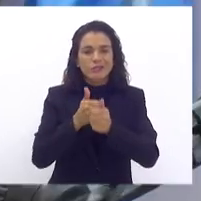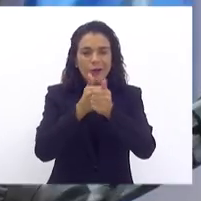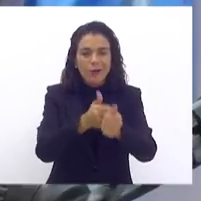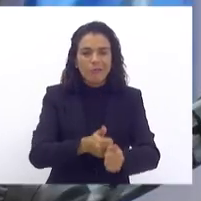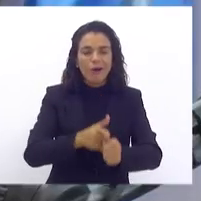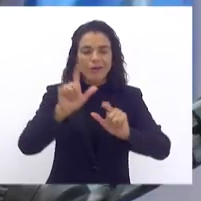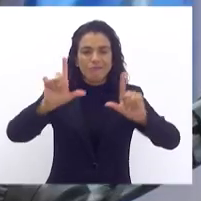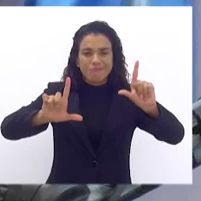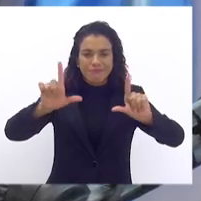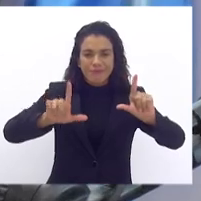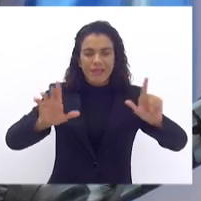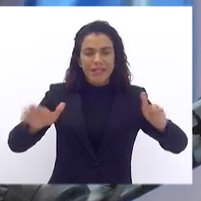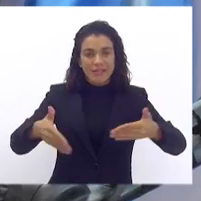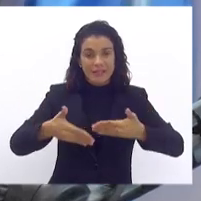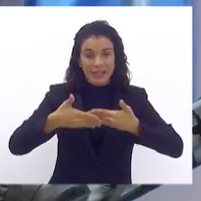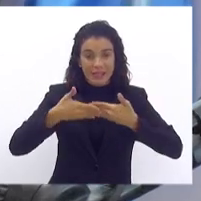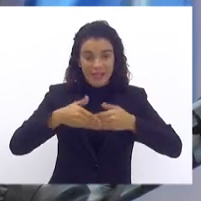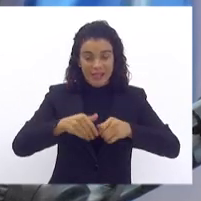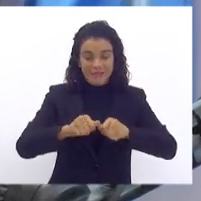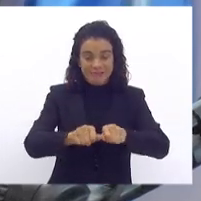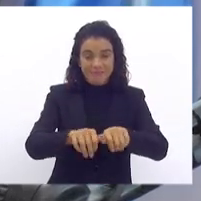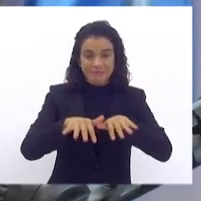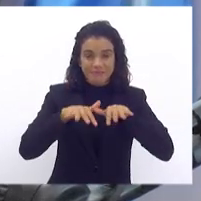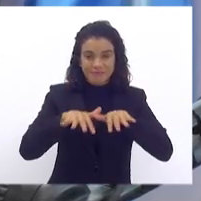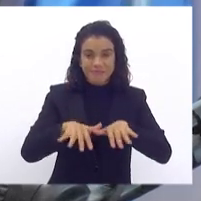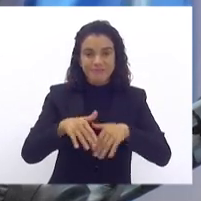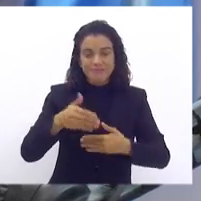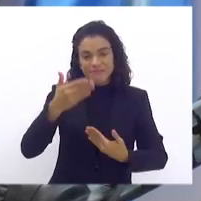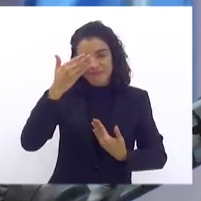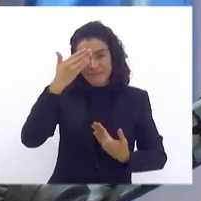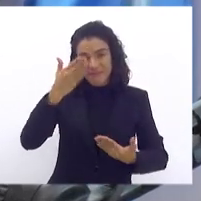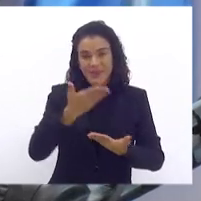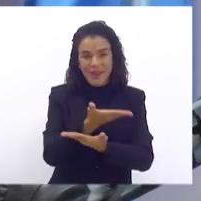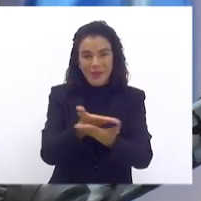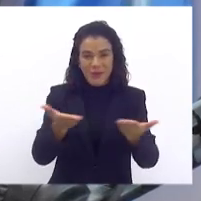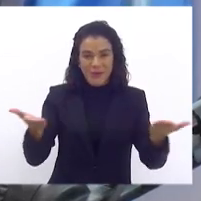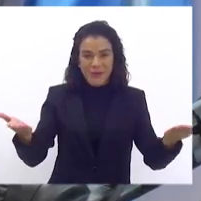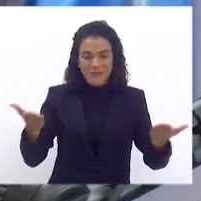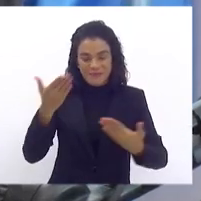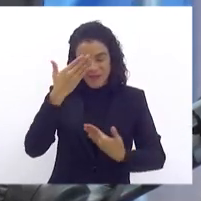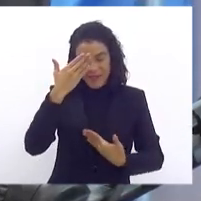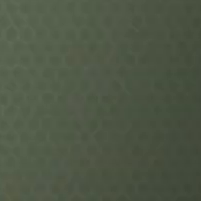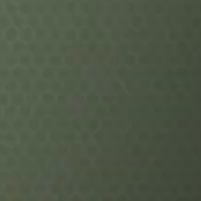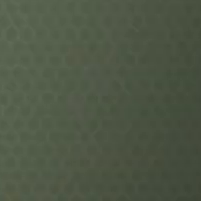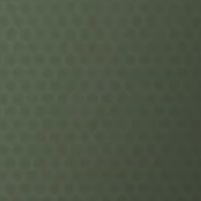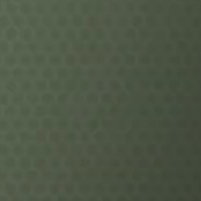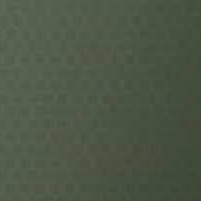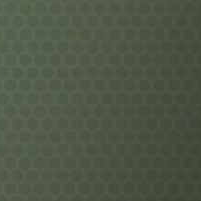Alerj. Declaro encerrada a presente audiência, agradecendo a todas e todos. Obrigada.